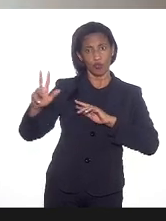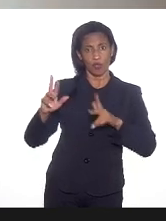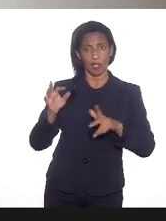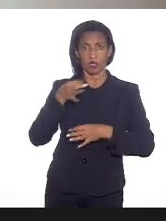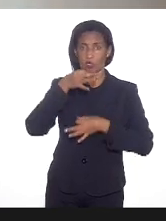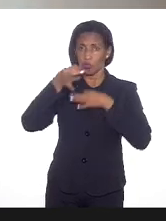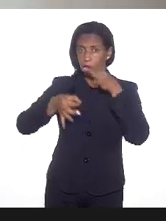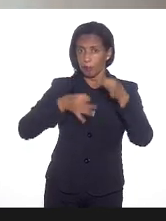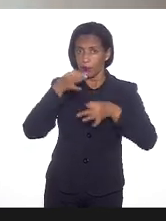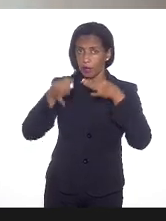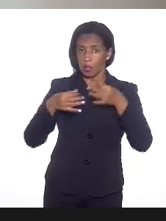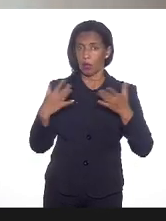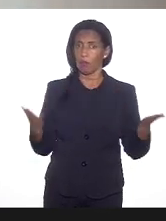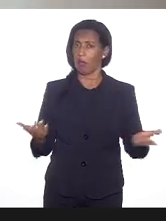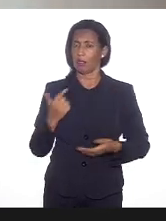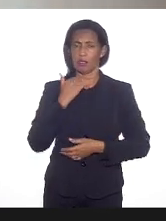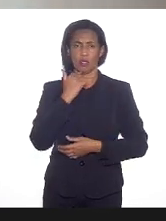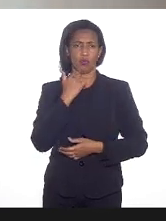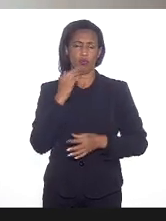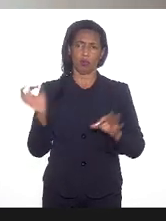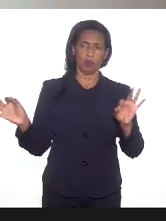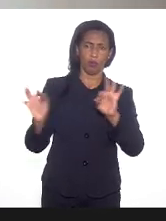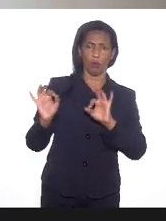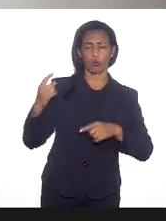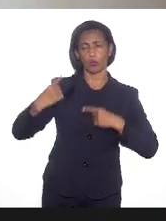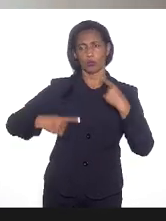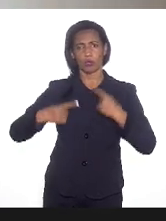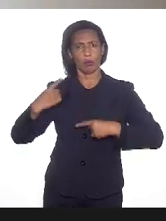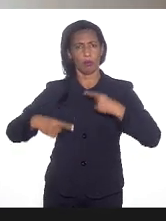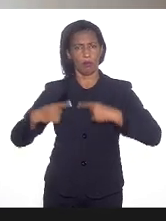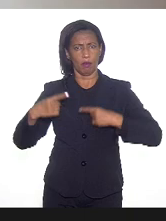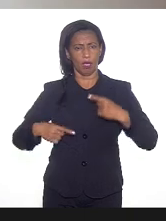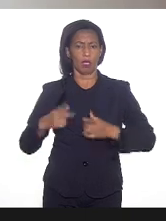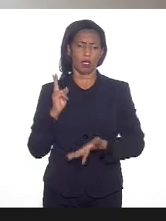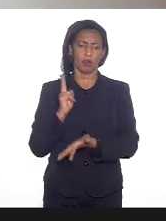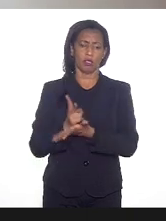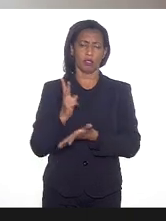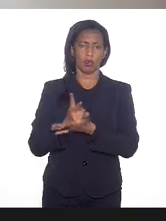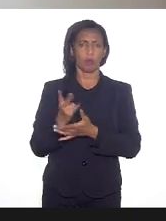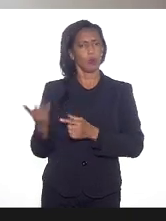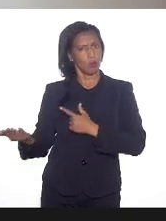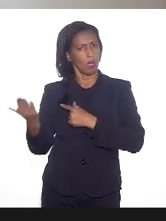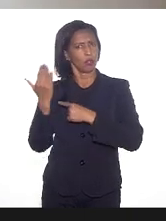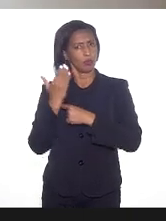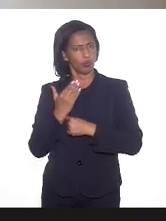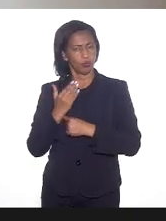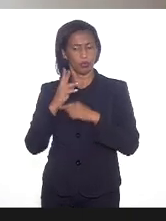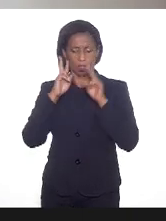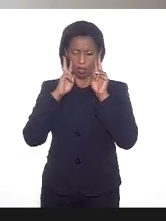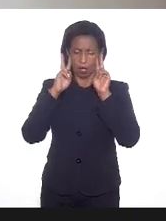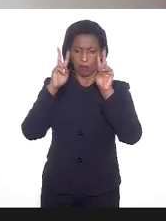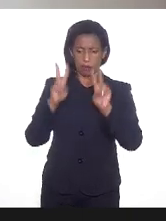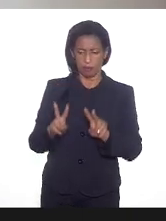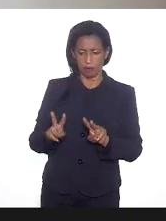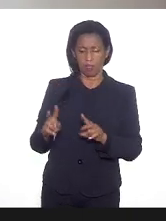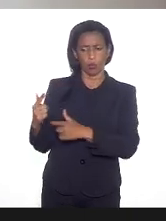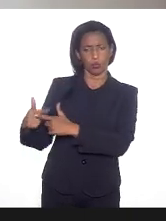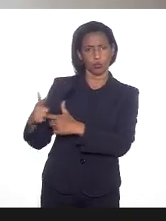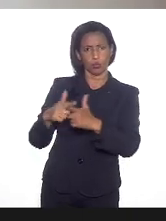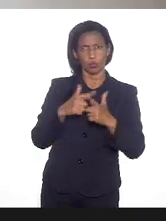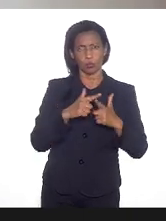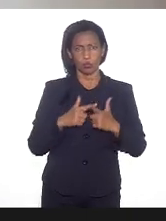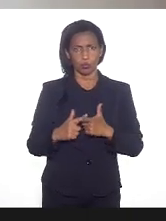que, sem dúvida nenhuma, como todo debate plural, sempre nos ajudam a ver as situações